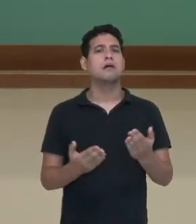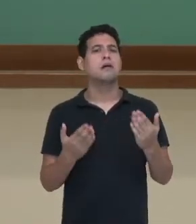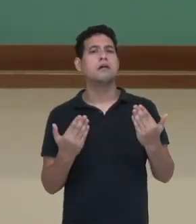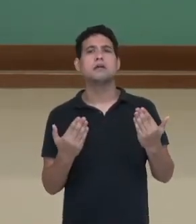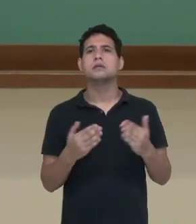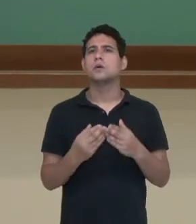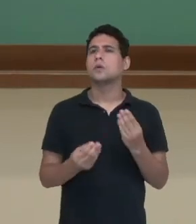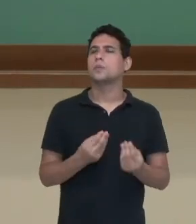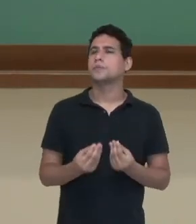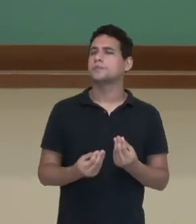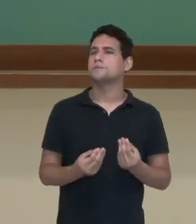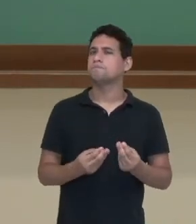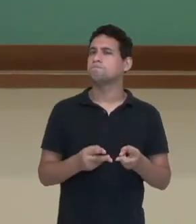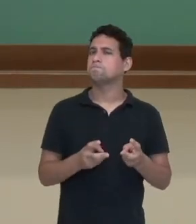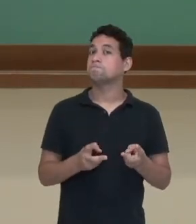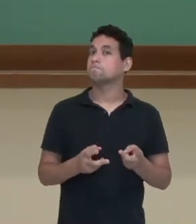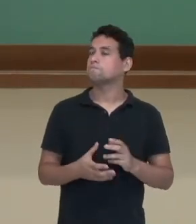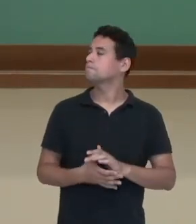a ver?